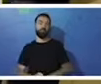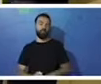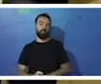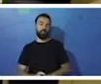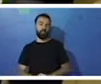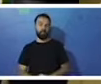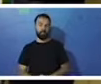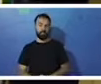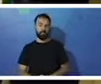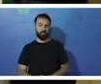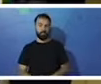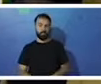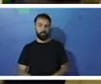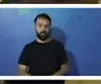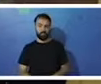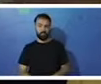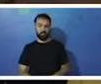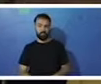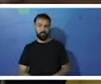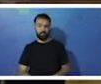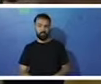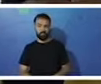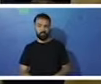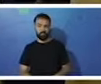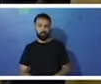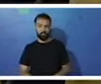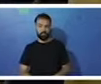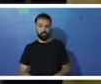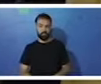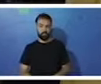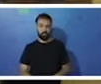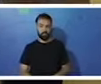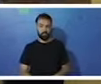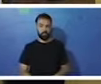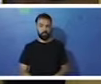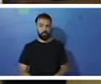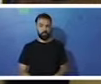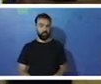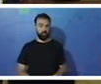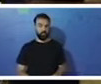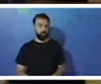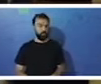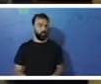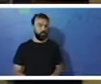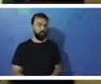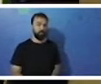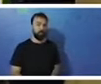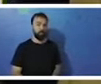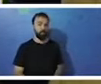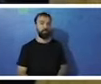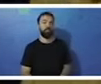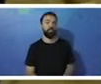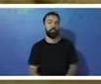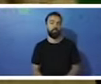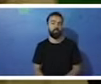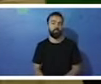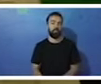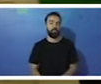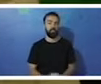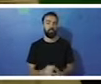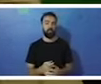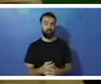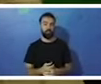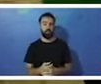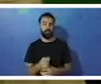tabuada. Então, para eu não ficar assim muito aleatório no vácuo, sem saber que número utilizar, eu vou olhar